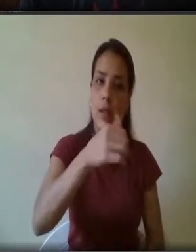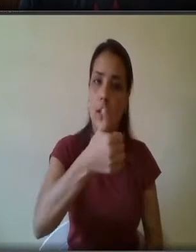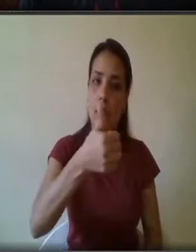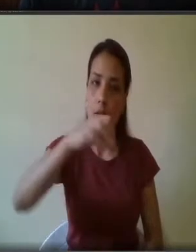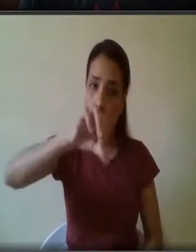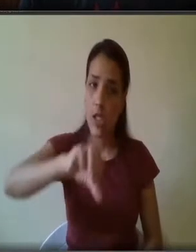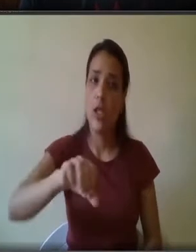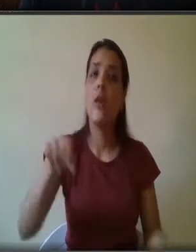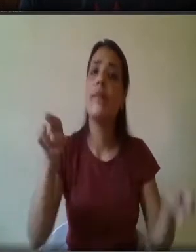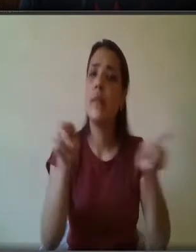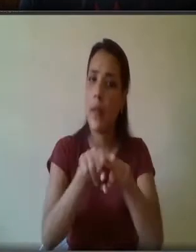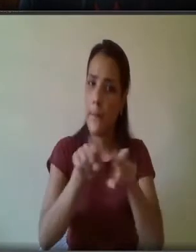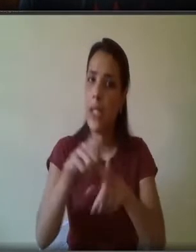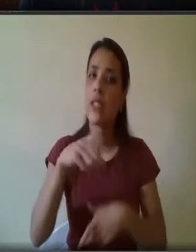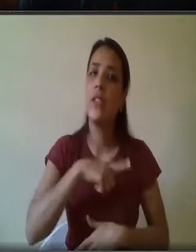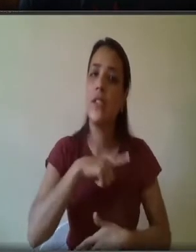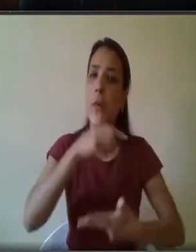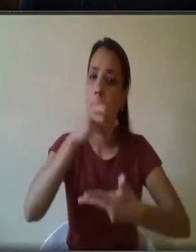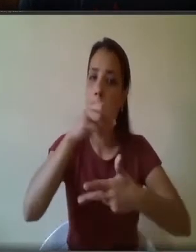Espero,